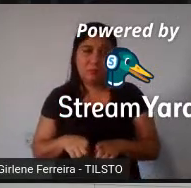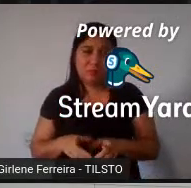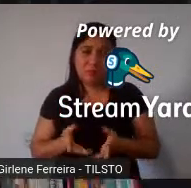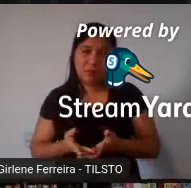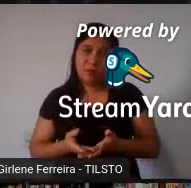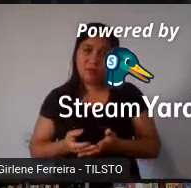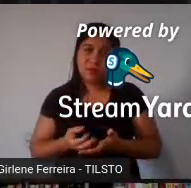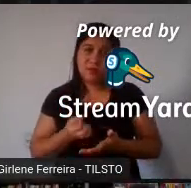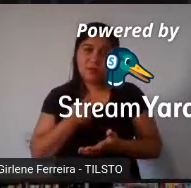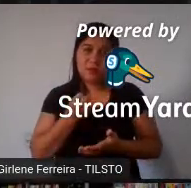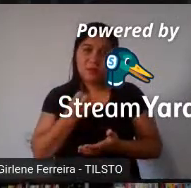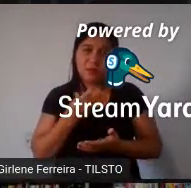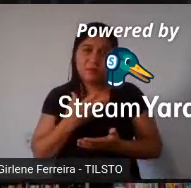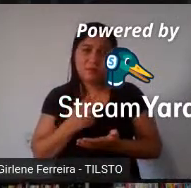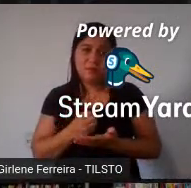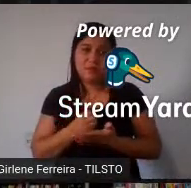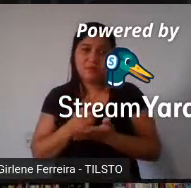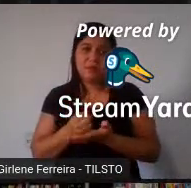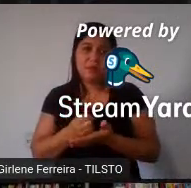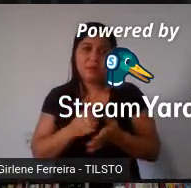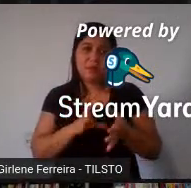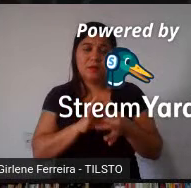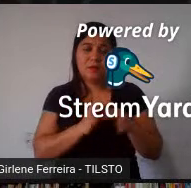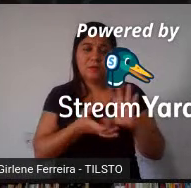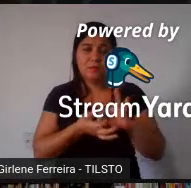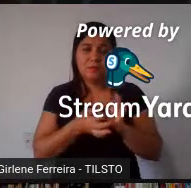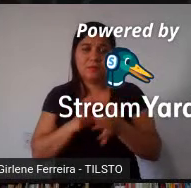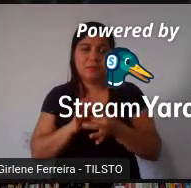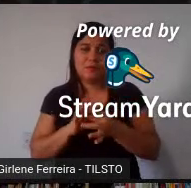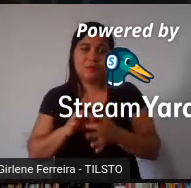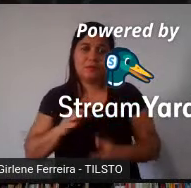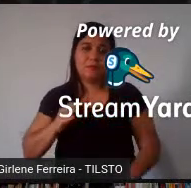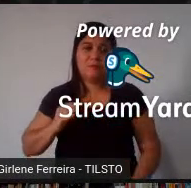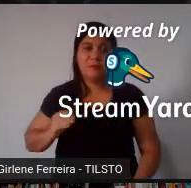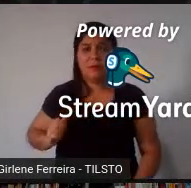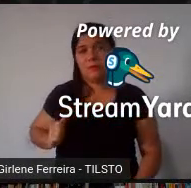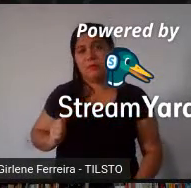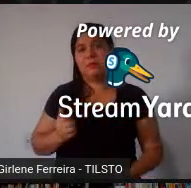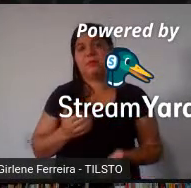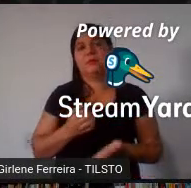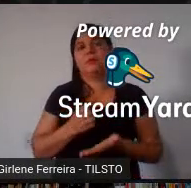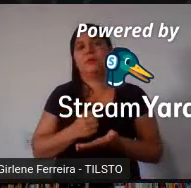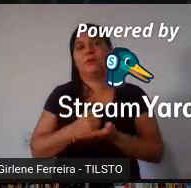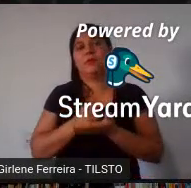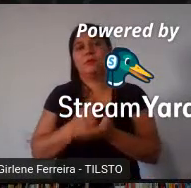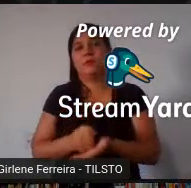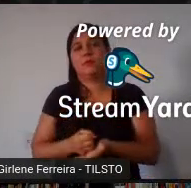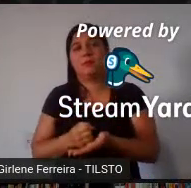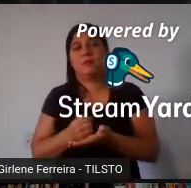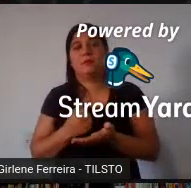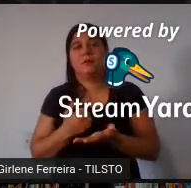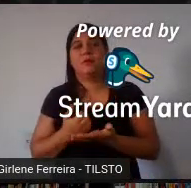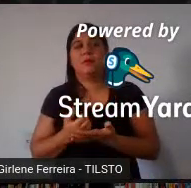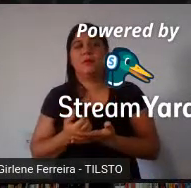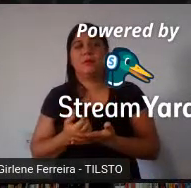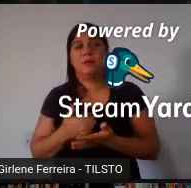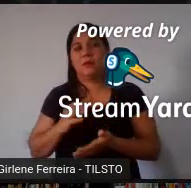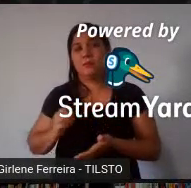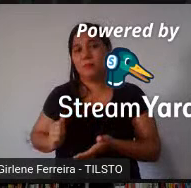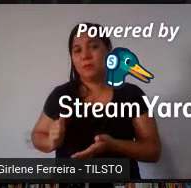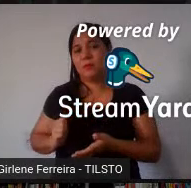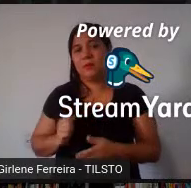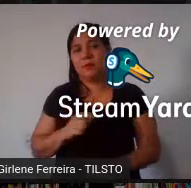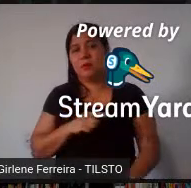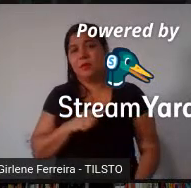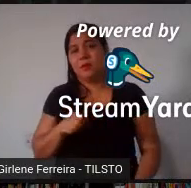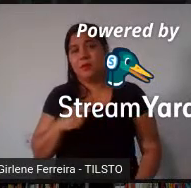muitas vezes a UBMEP, eu sei que ela dá bolsa, né? Então, acho que isso ajuda bastante as pessoas que por aí não têm muita condição